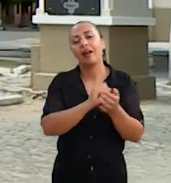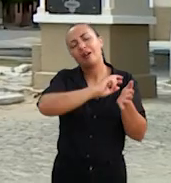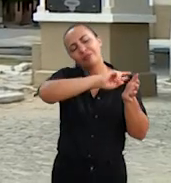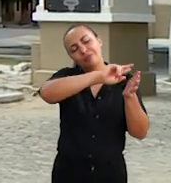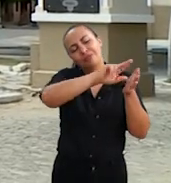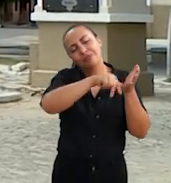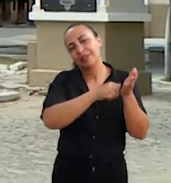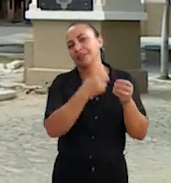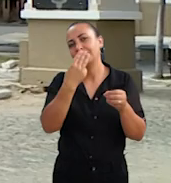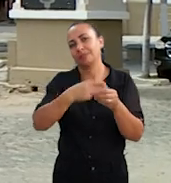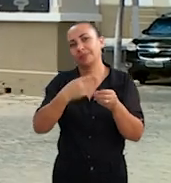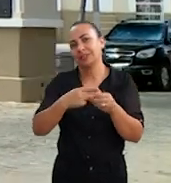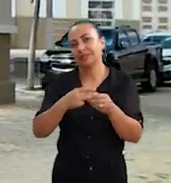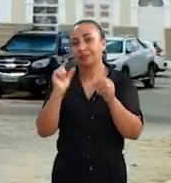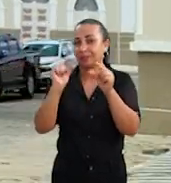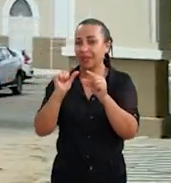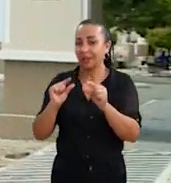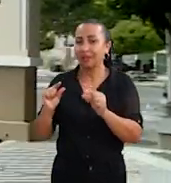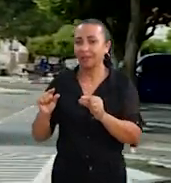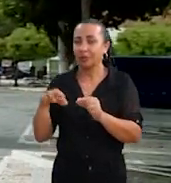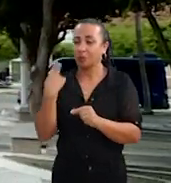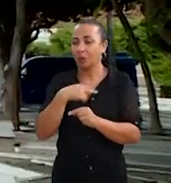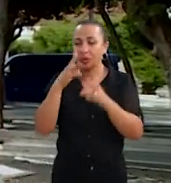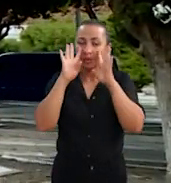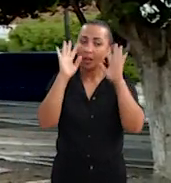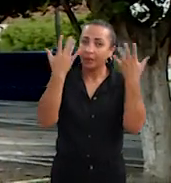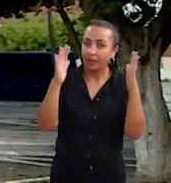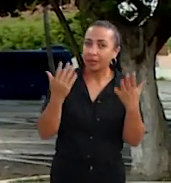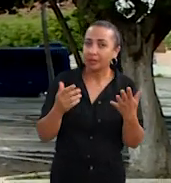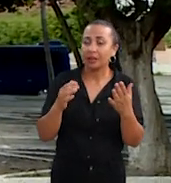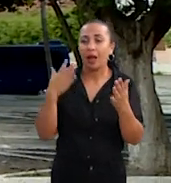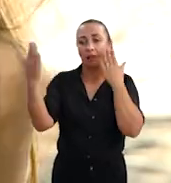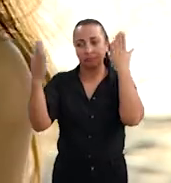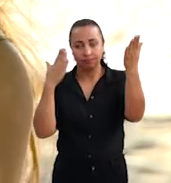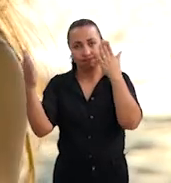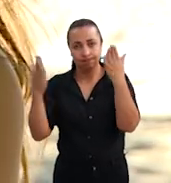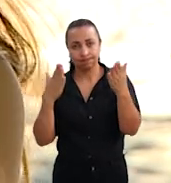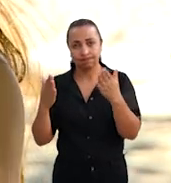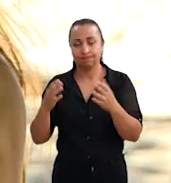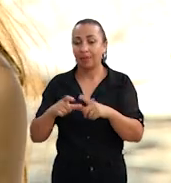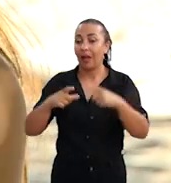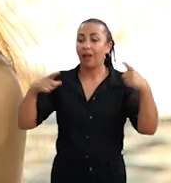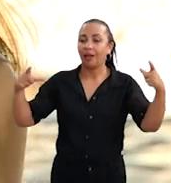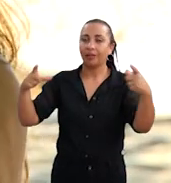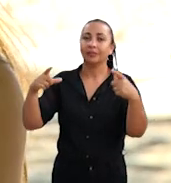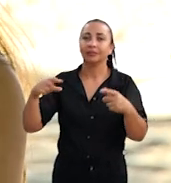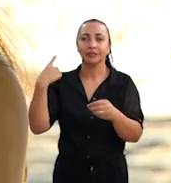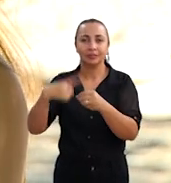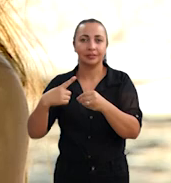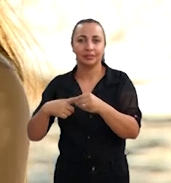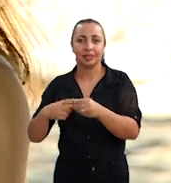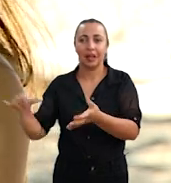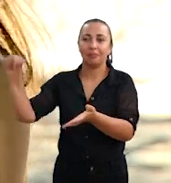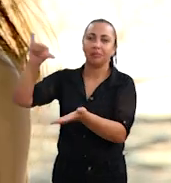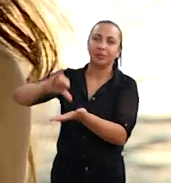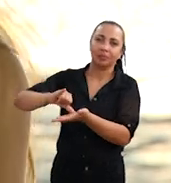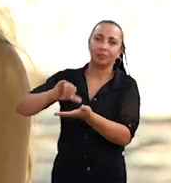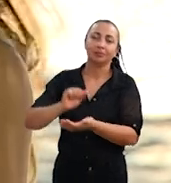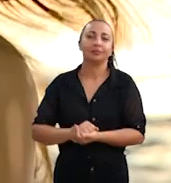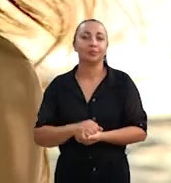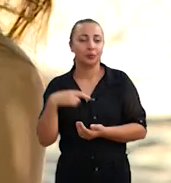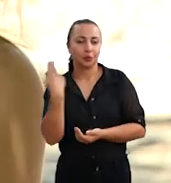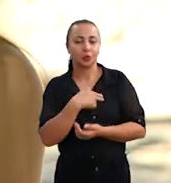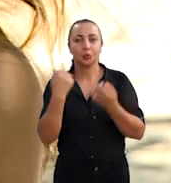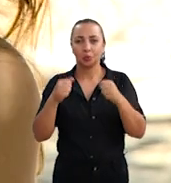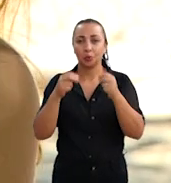uma série de municípios de pequeno porte, nós analisamos, comparado às grandes cidades, que são as capitais.